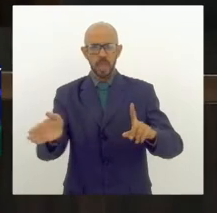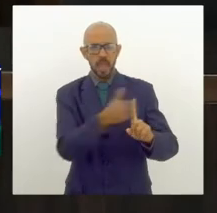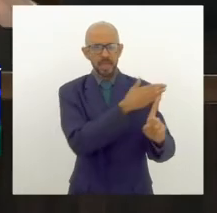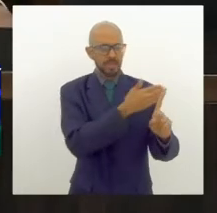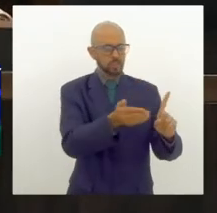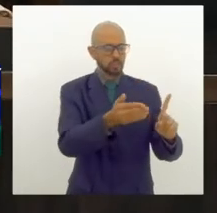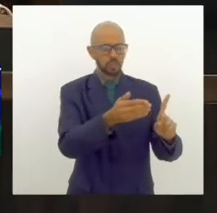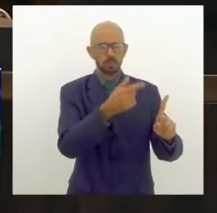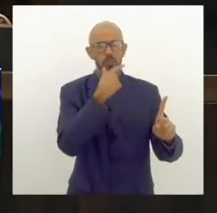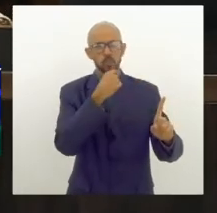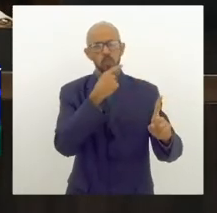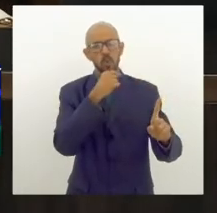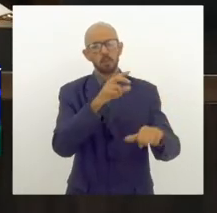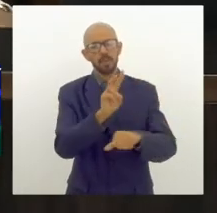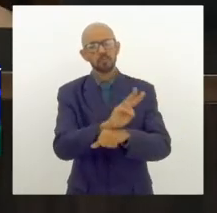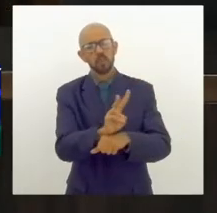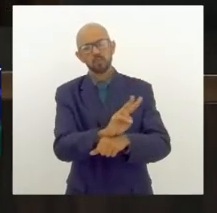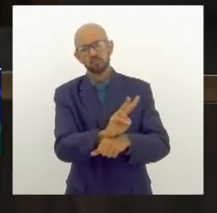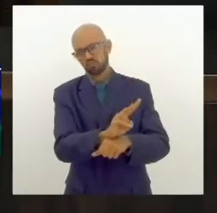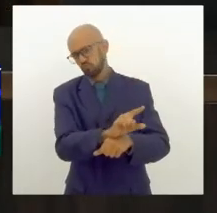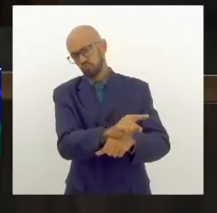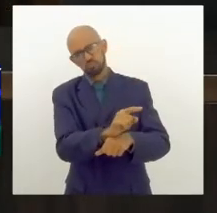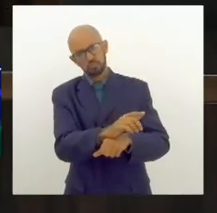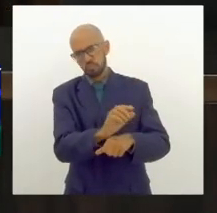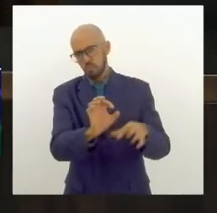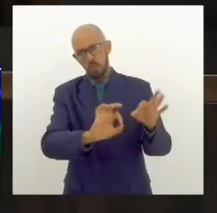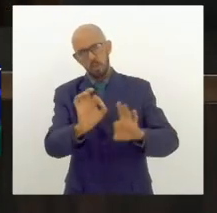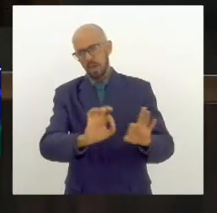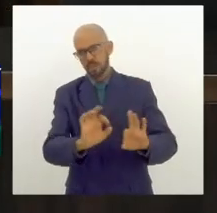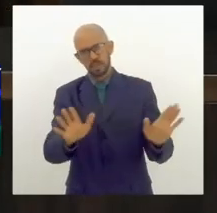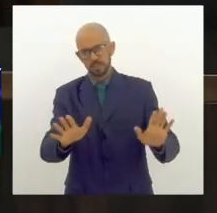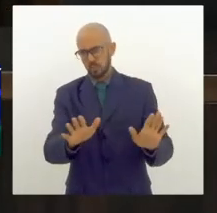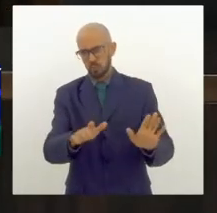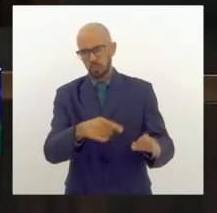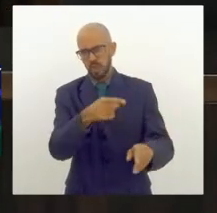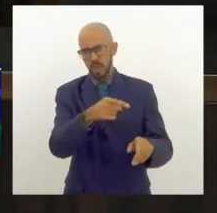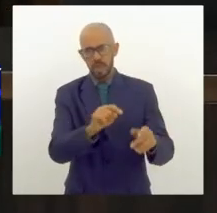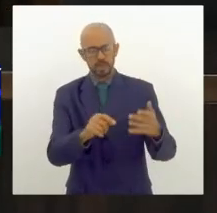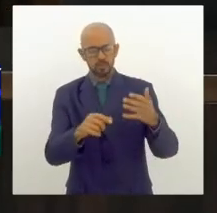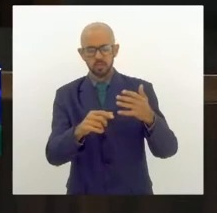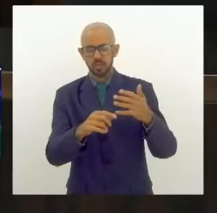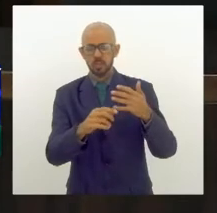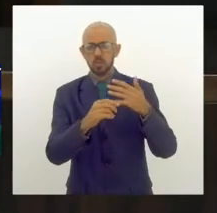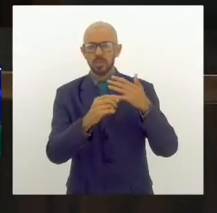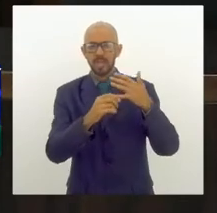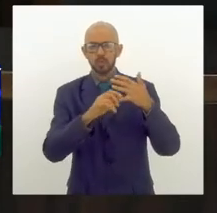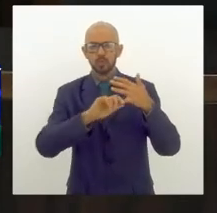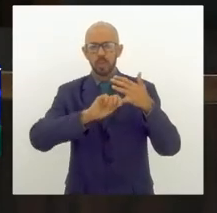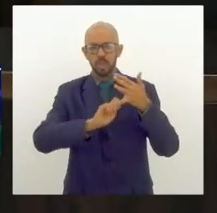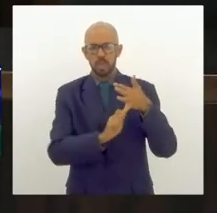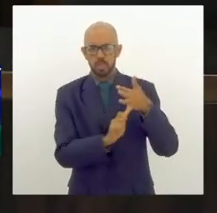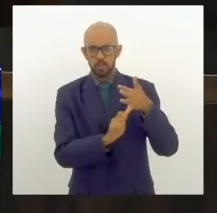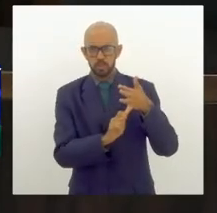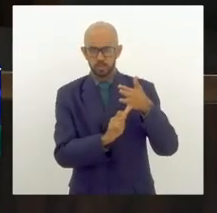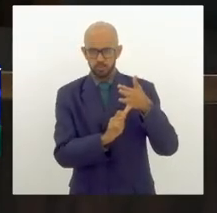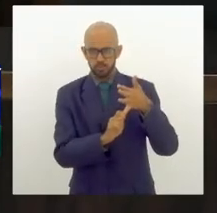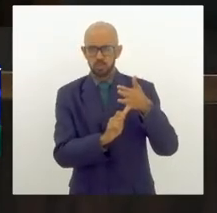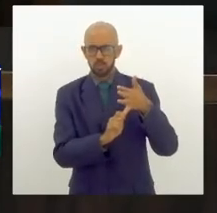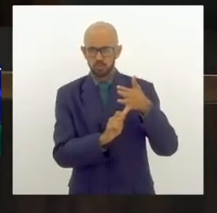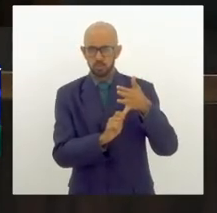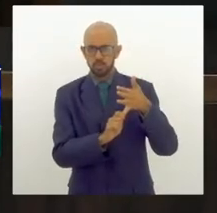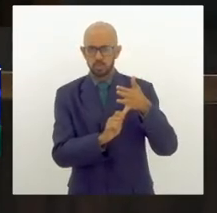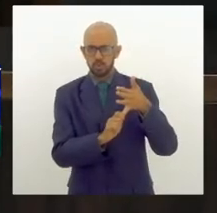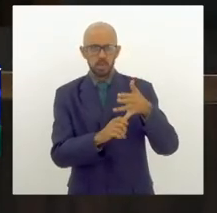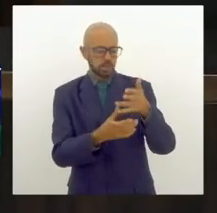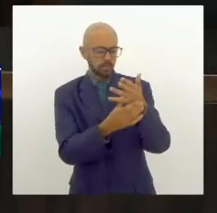diz segurança, organizador, não sei, teve seu dedo torcido, luxação, ficou com o braço